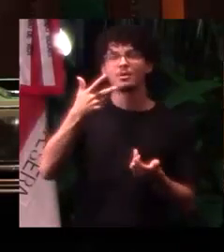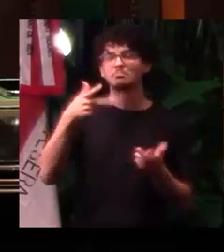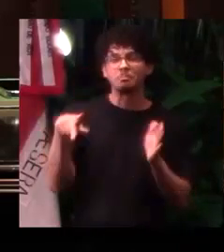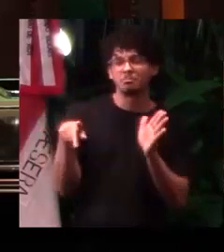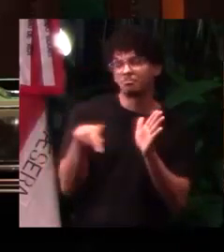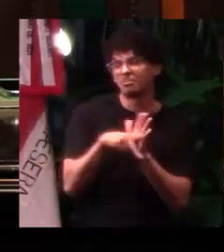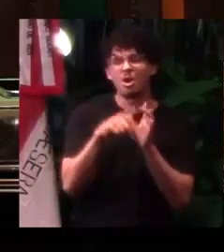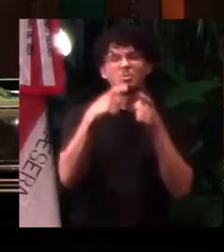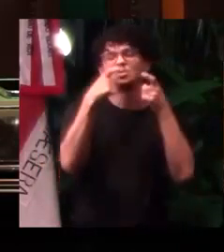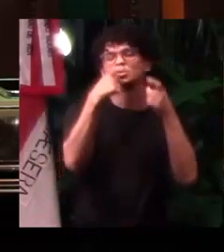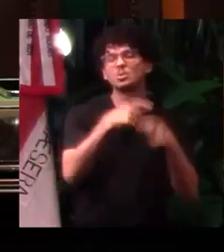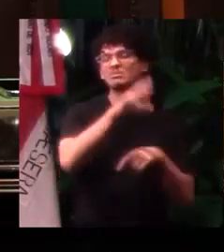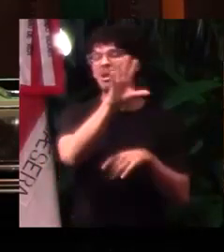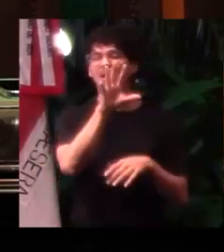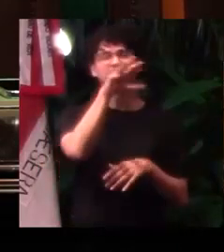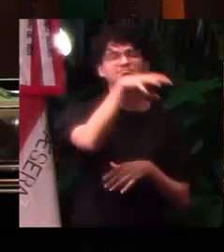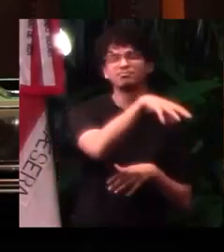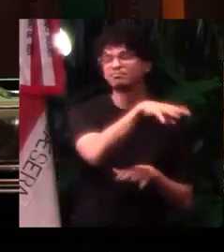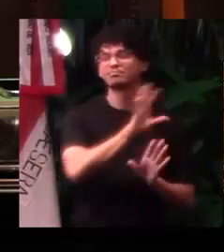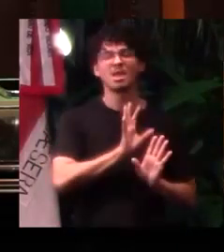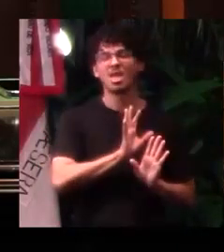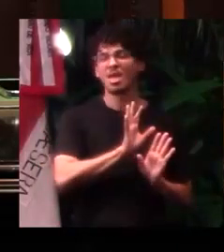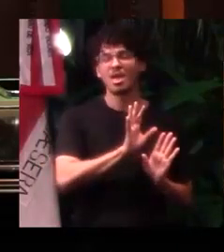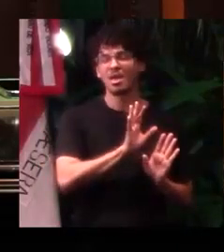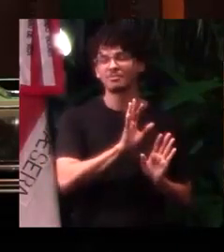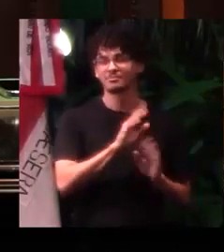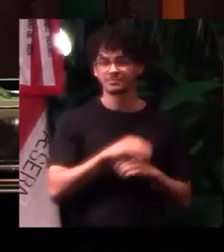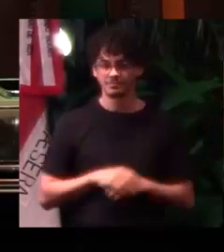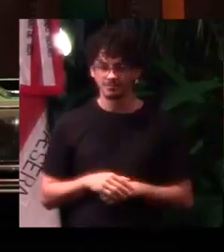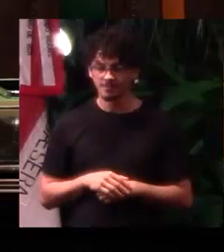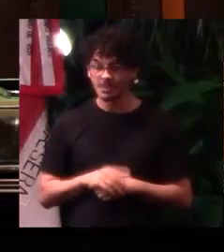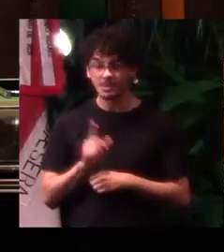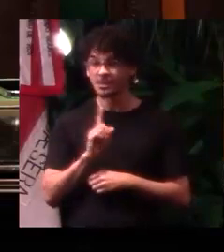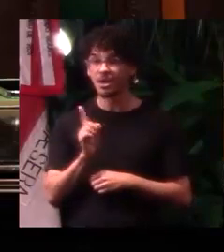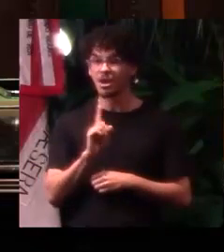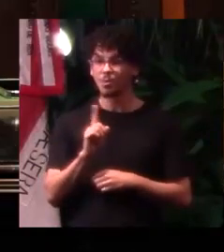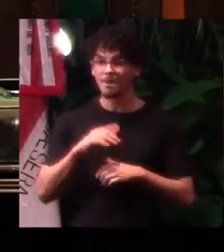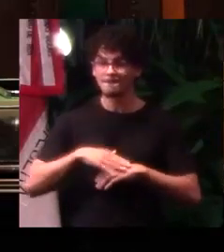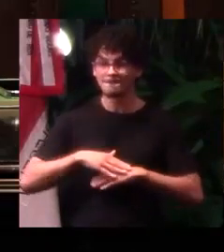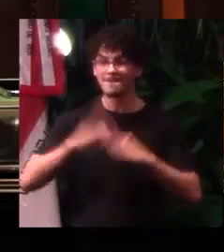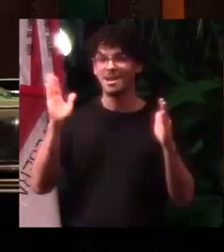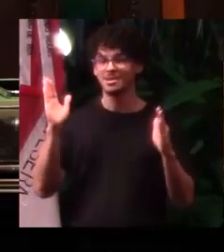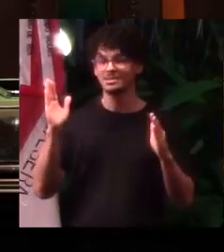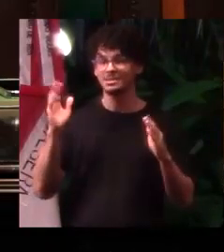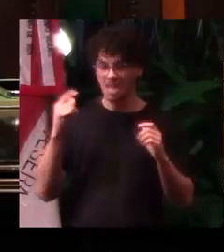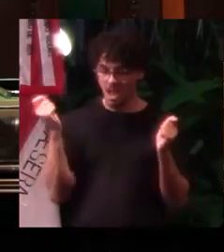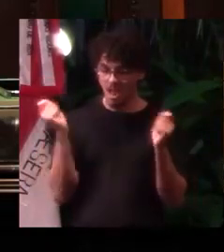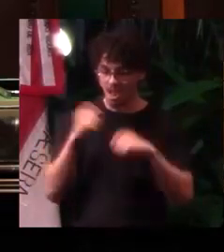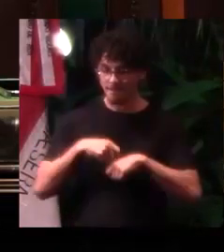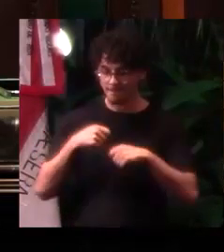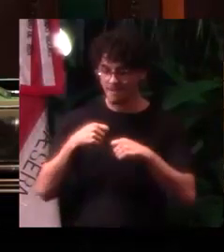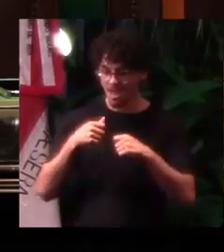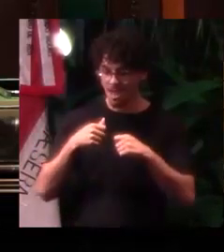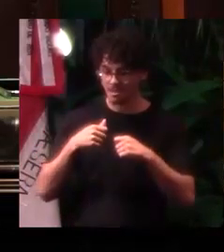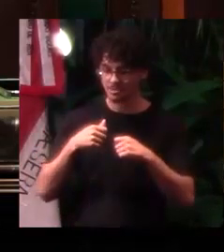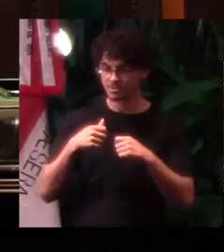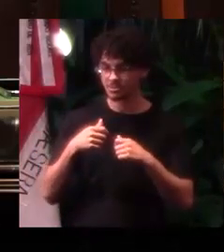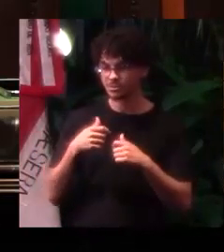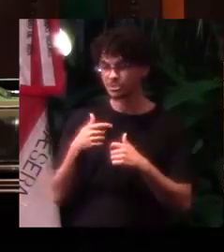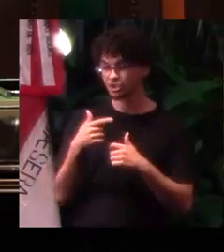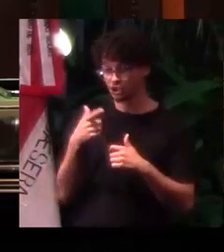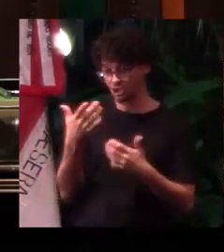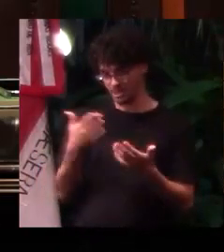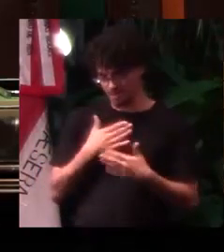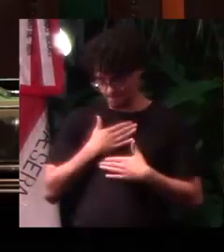circunstancialidade, né, de um momento histórico que ele viveu e etc. Ela é mais do que isso. Ela, então, está, a